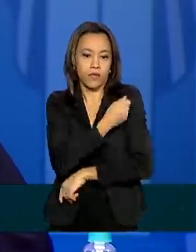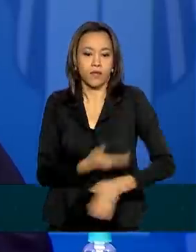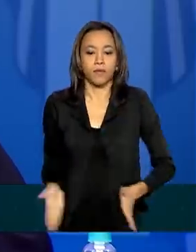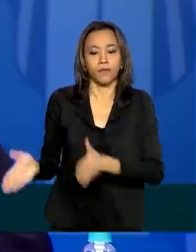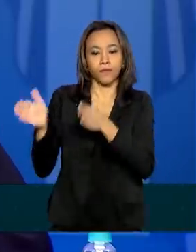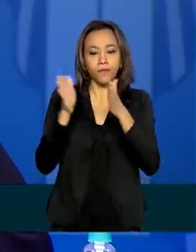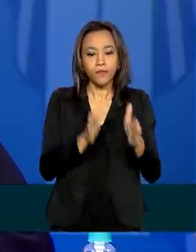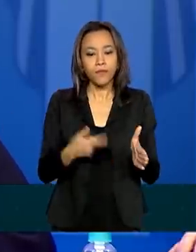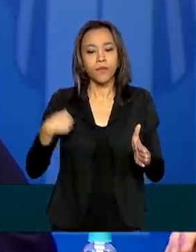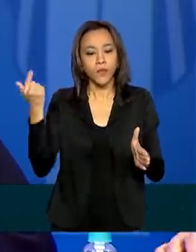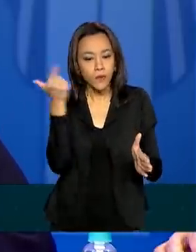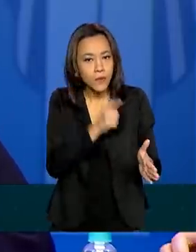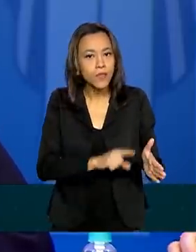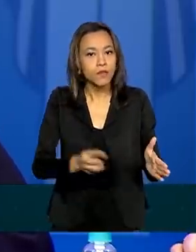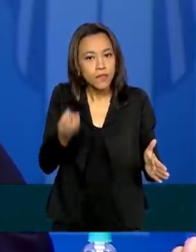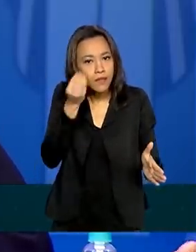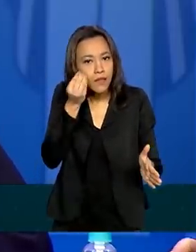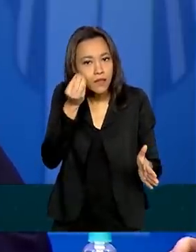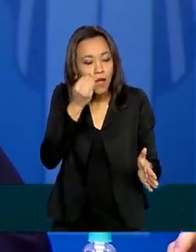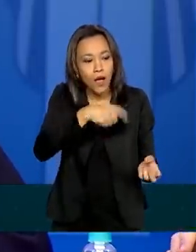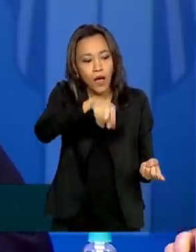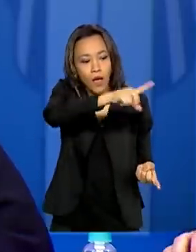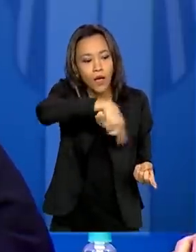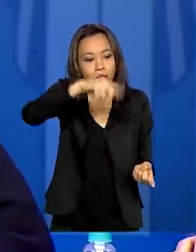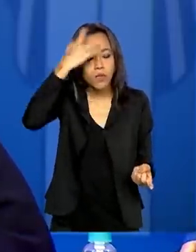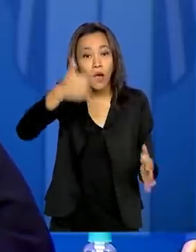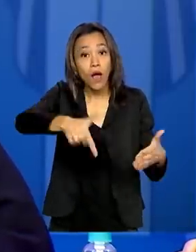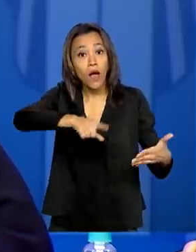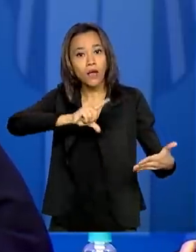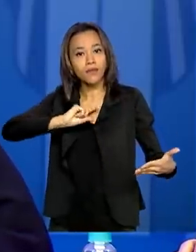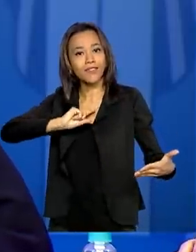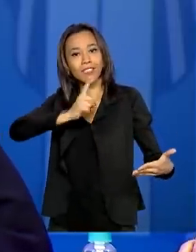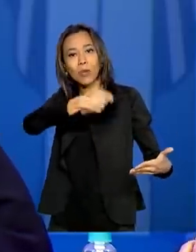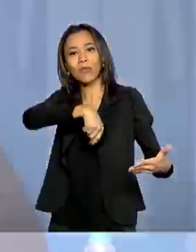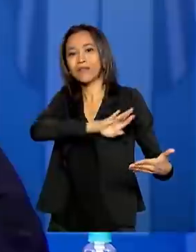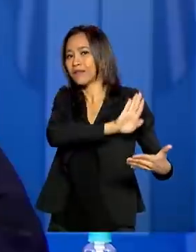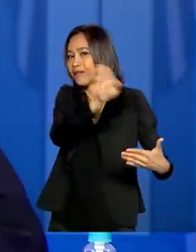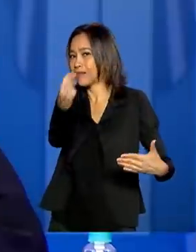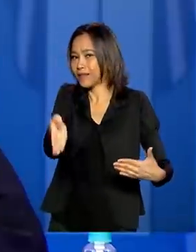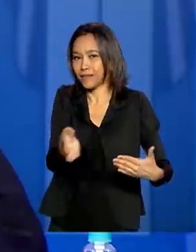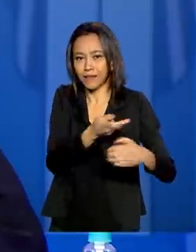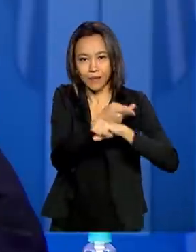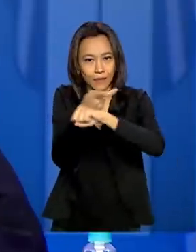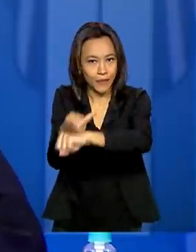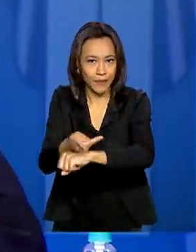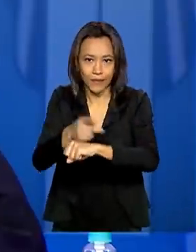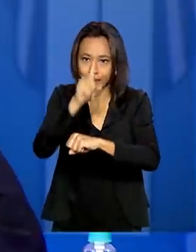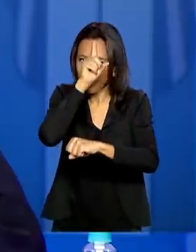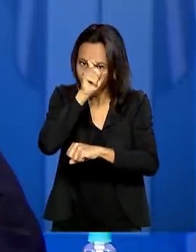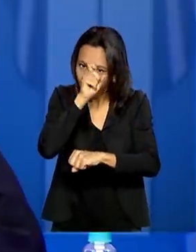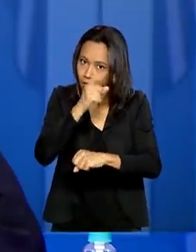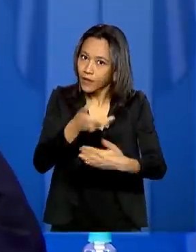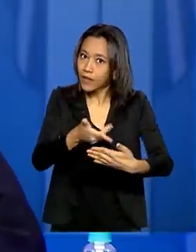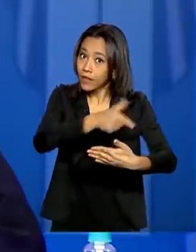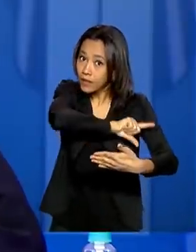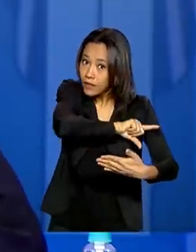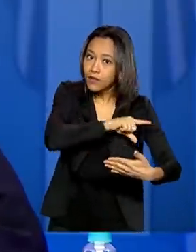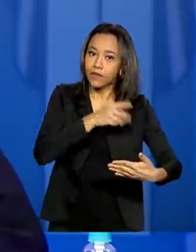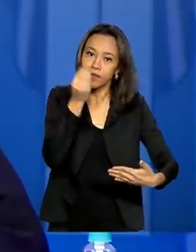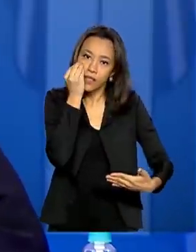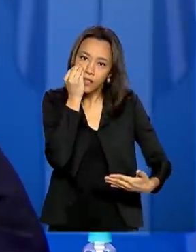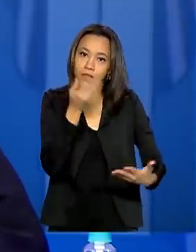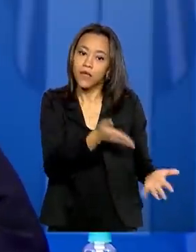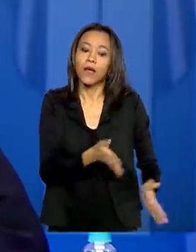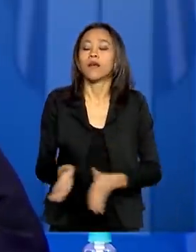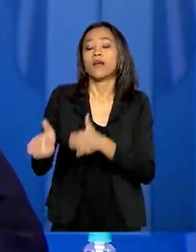as pessoas e começar a tratar antes da pessoa ter necessidade de ir para o hospital. Esse fato significa que a gente pode